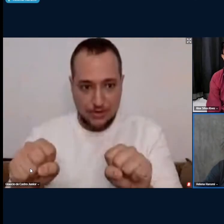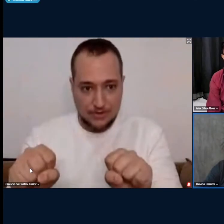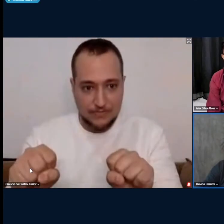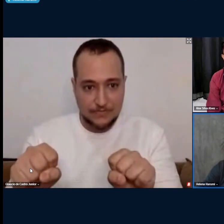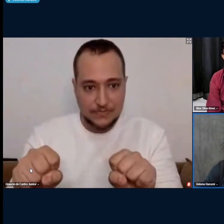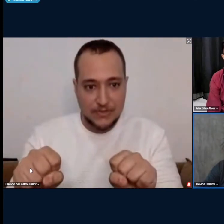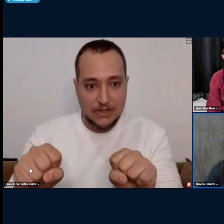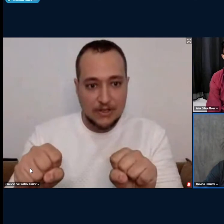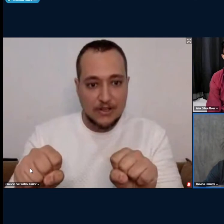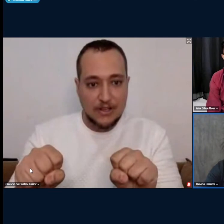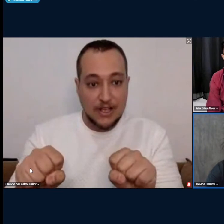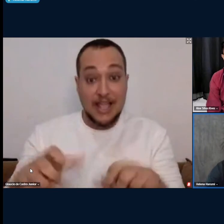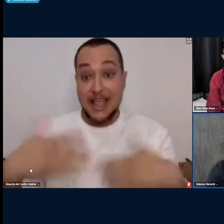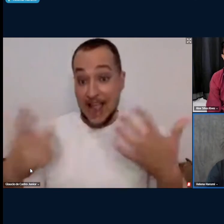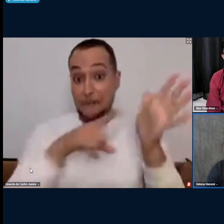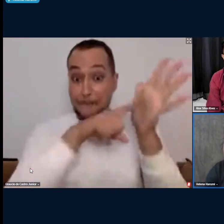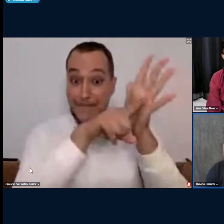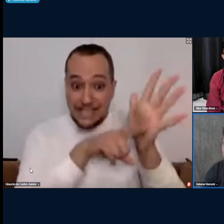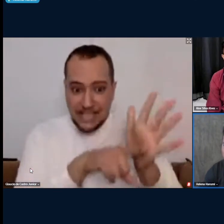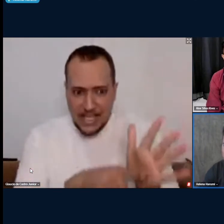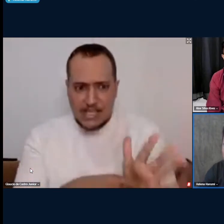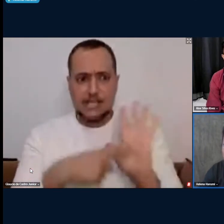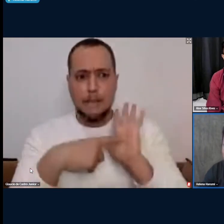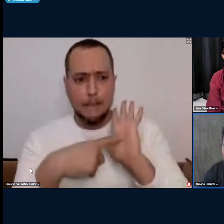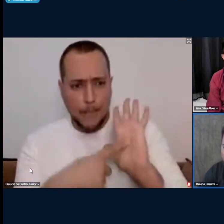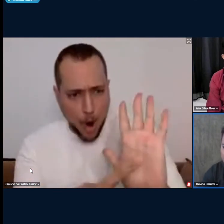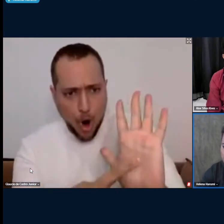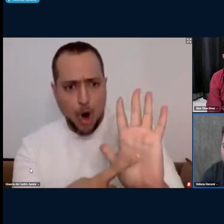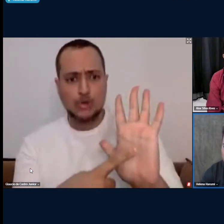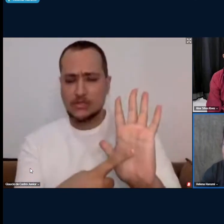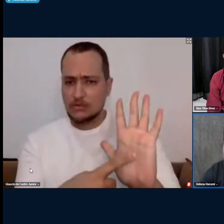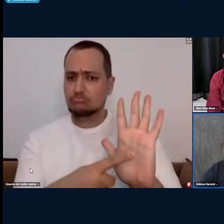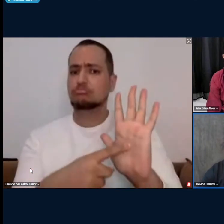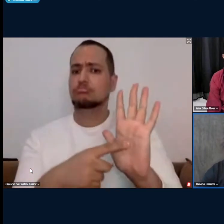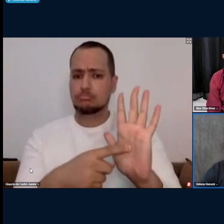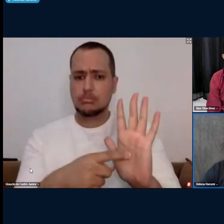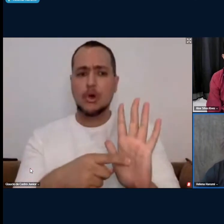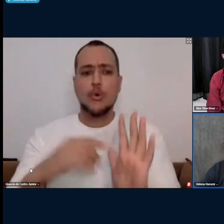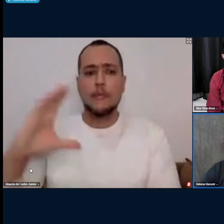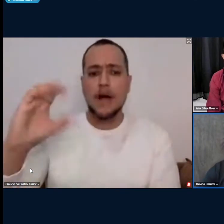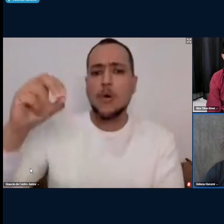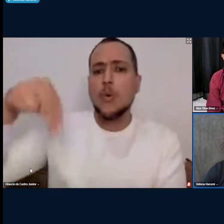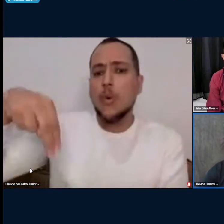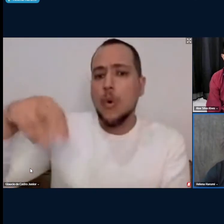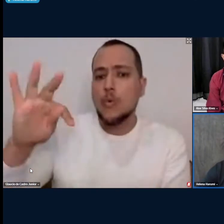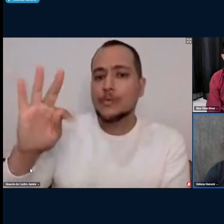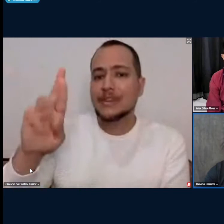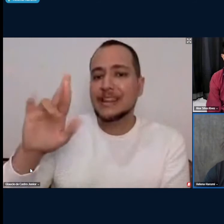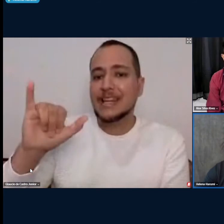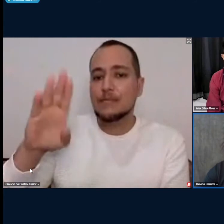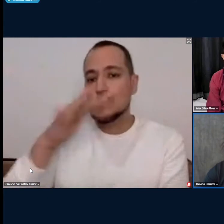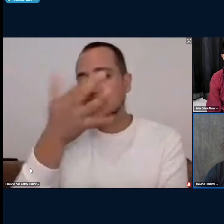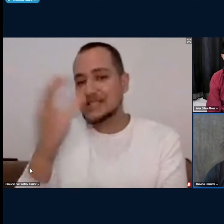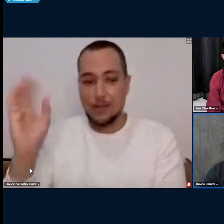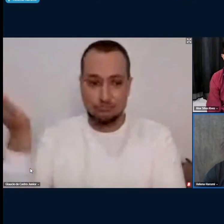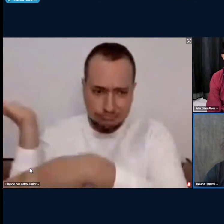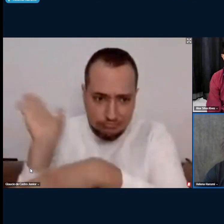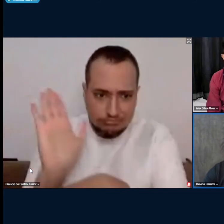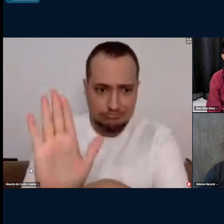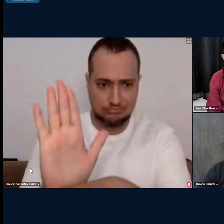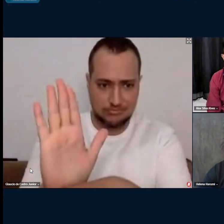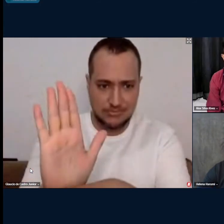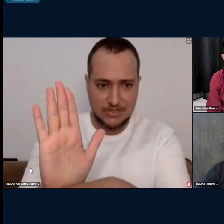contribuição para a proposta para ampliação lexical dos termos da área de informática.